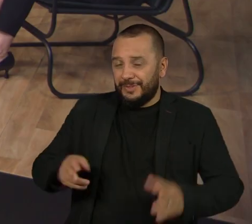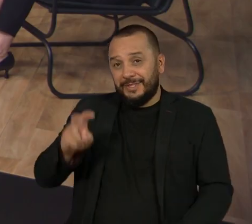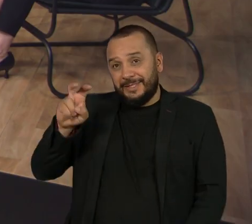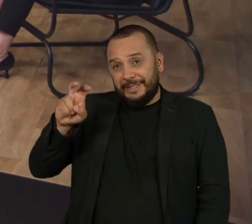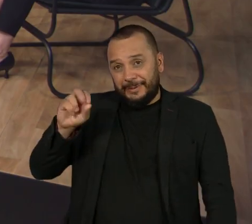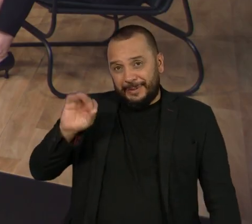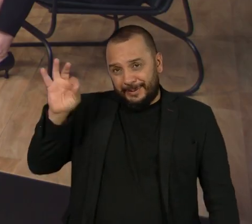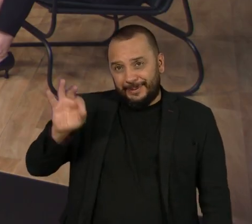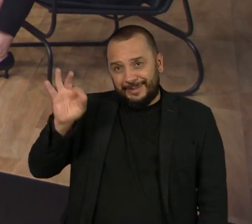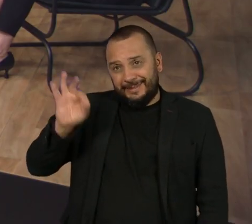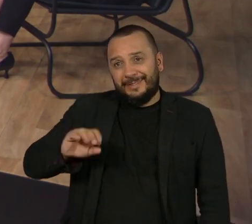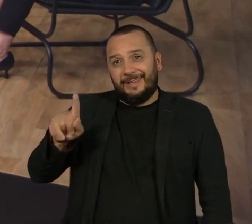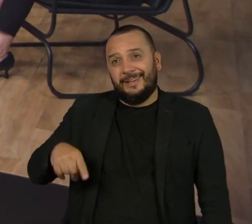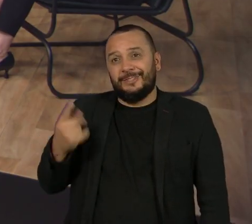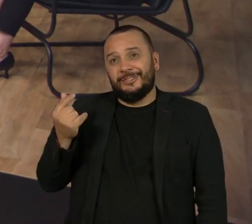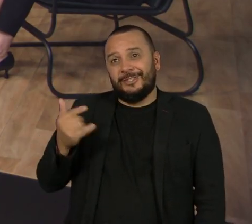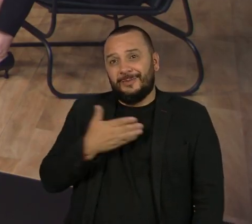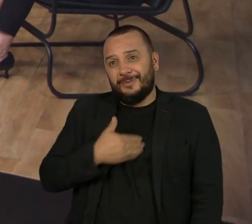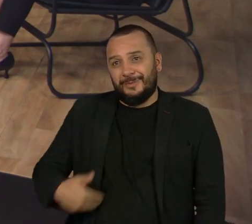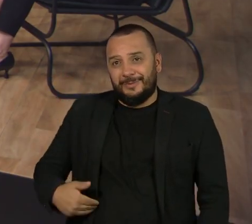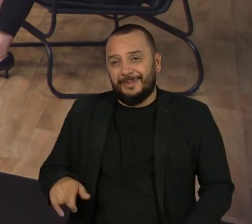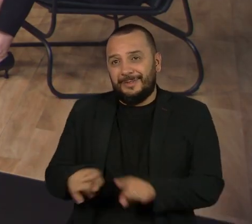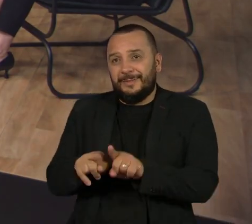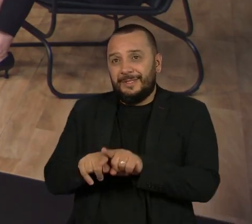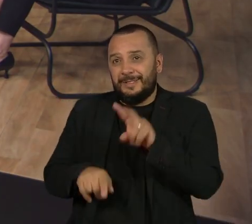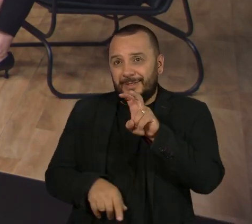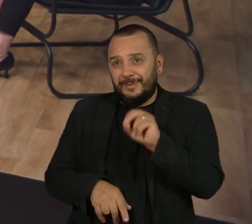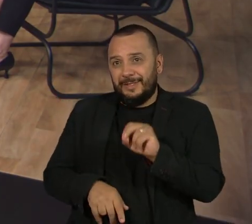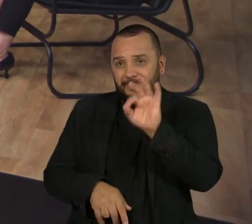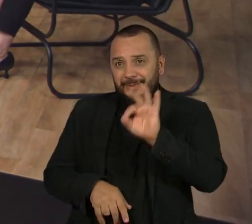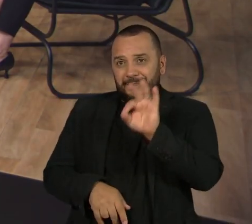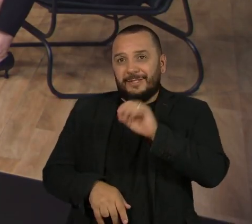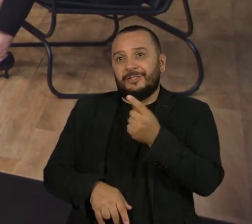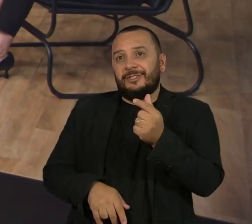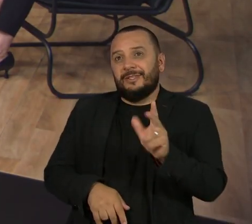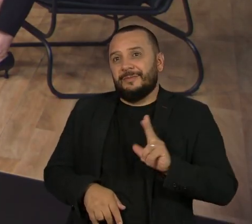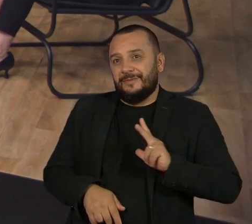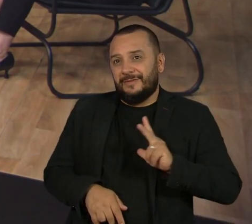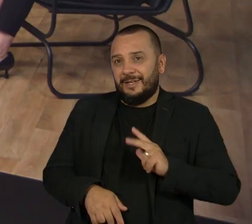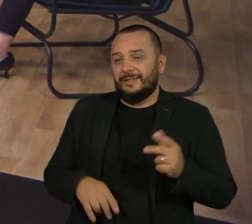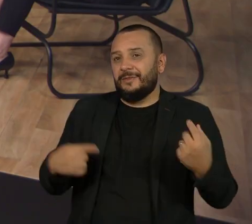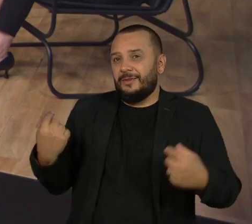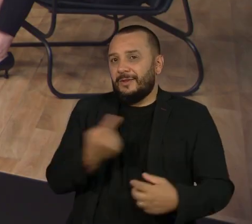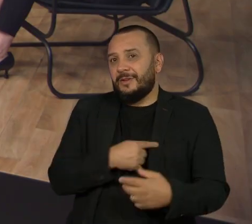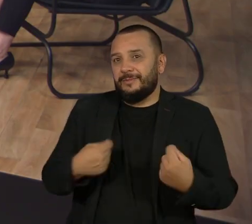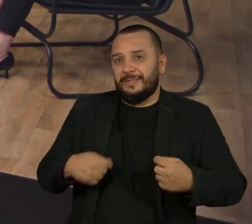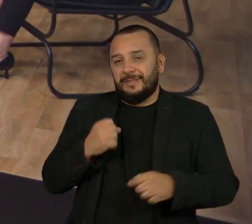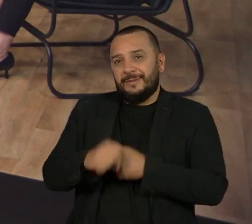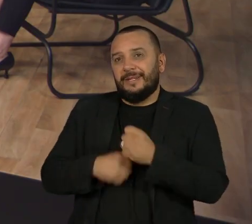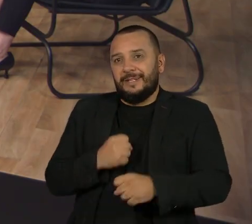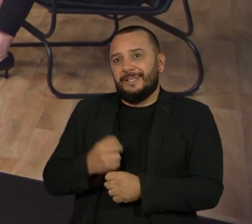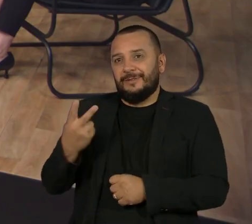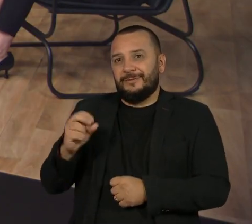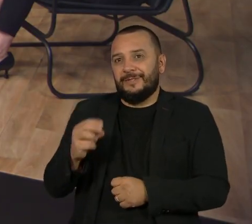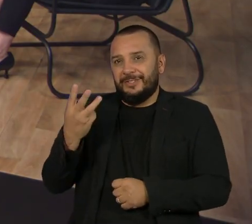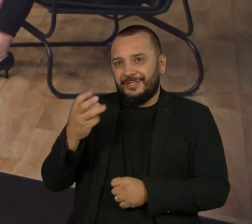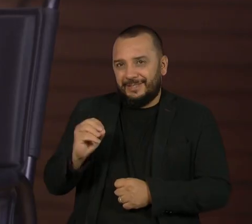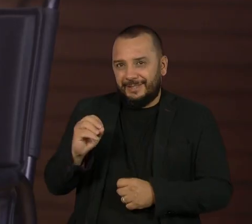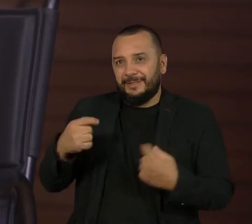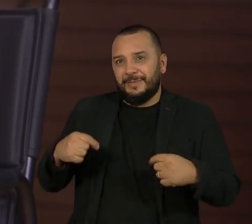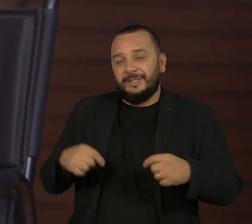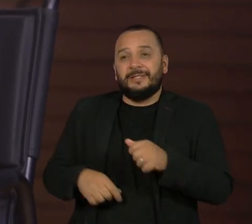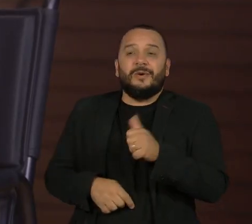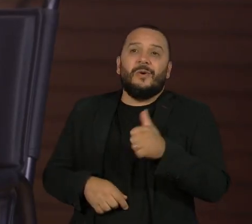metade é dinheiro público e metade é dinheiro privado. Nós precisamos, em 2030, de